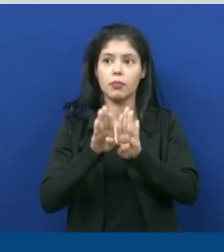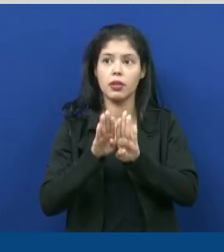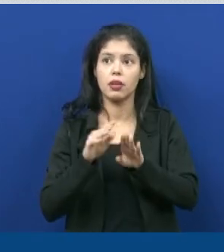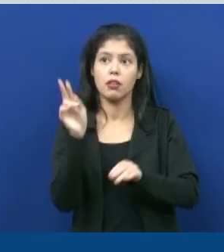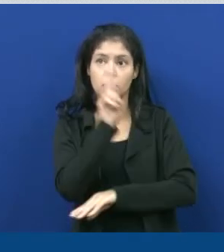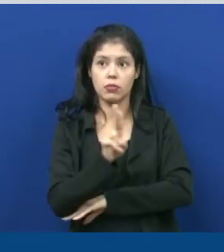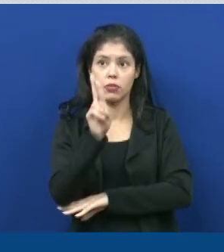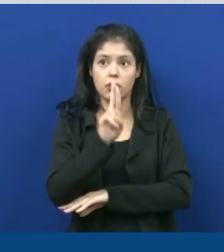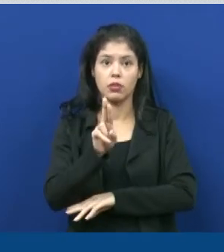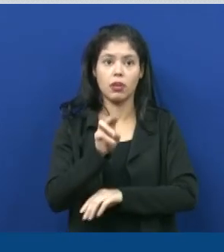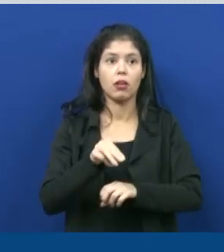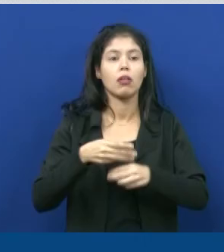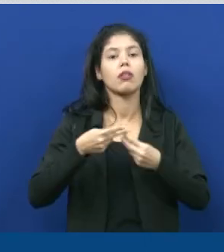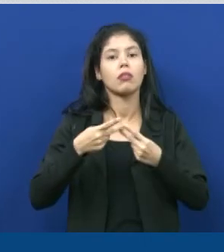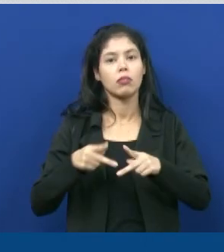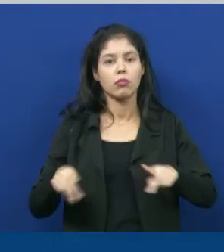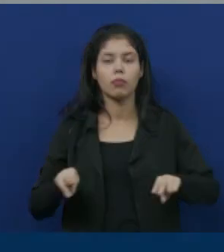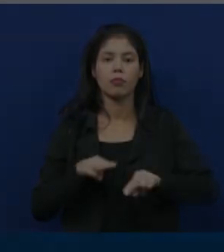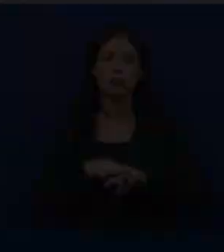GeoGebra.